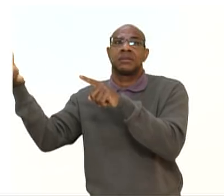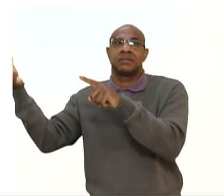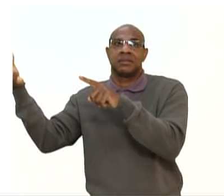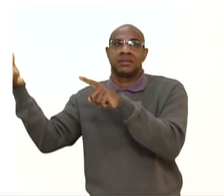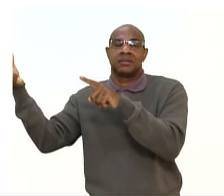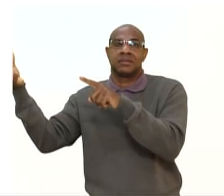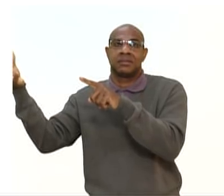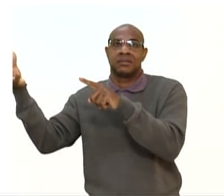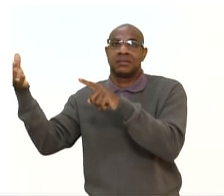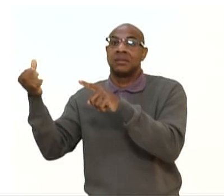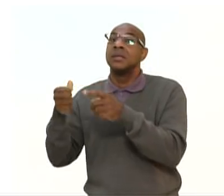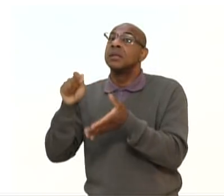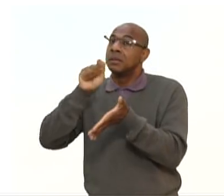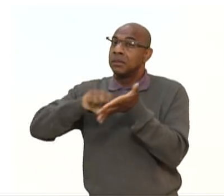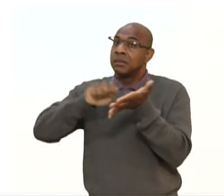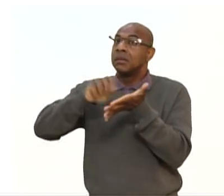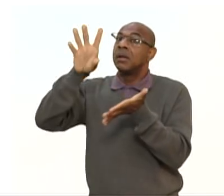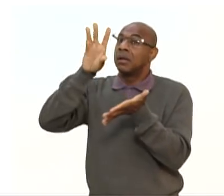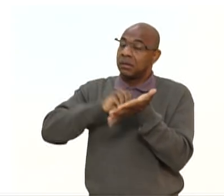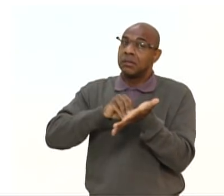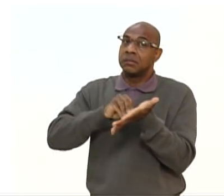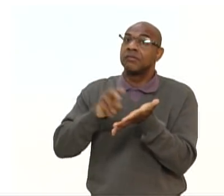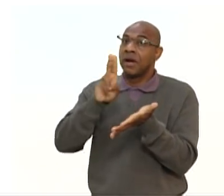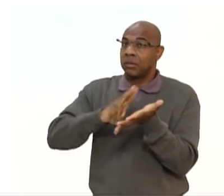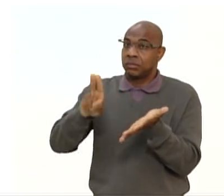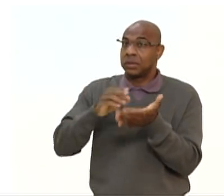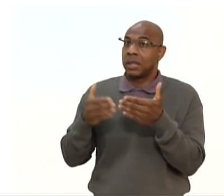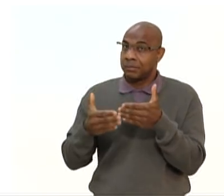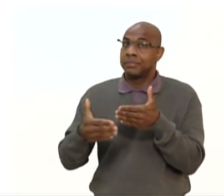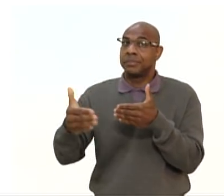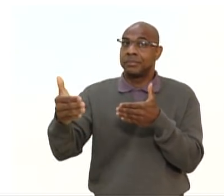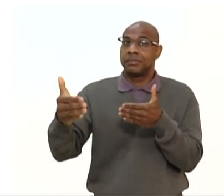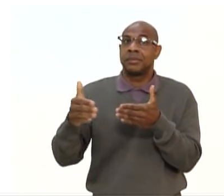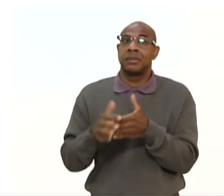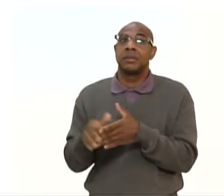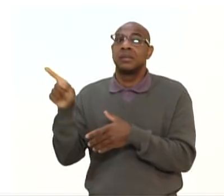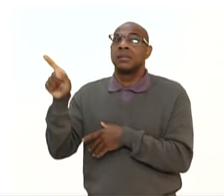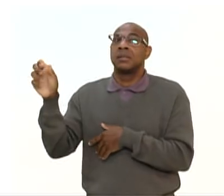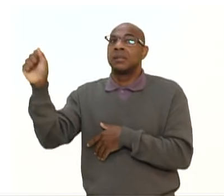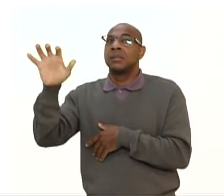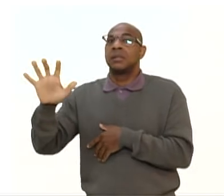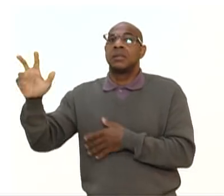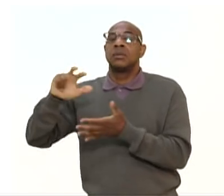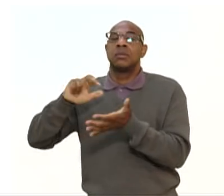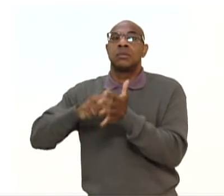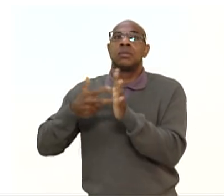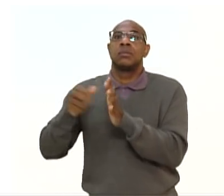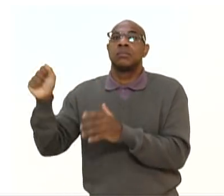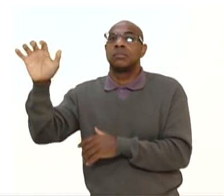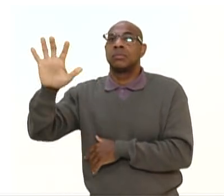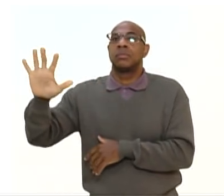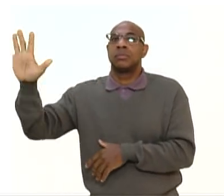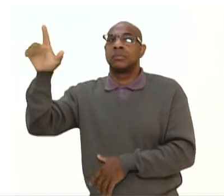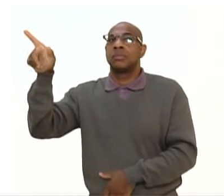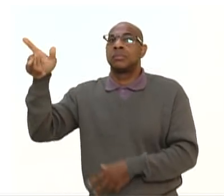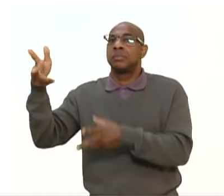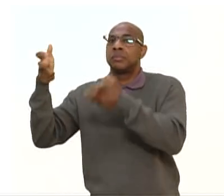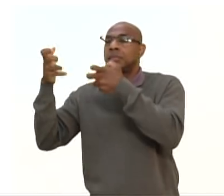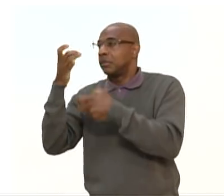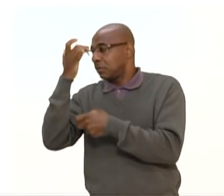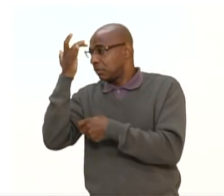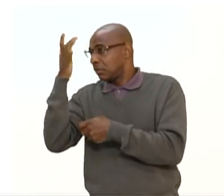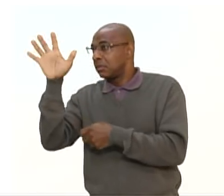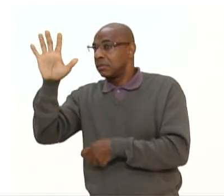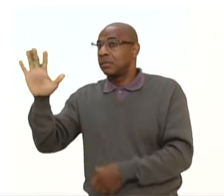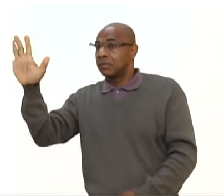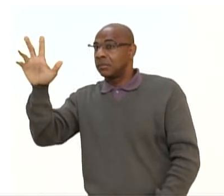esteja anotado que a gente vai usar ela a aula inteira. E aqui do lado eu coloquei o ciclo para facilitar a visualização que a gente